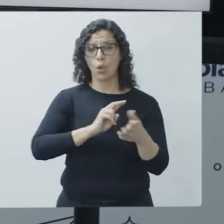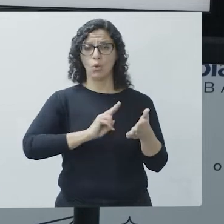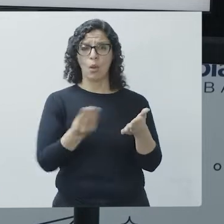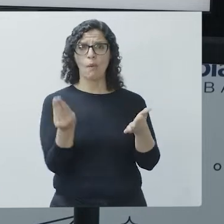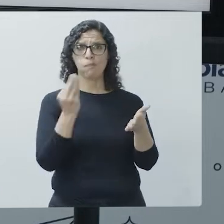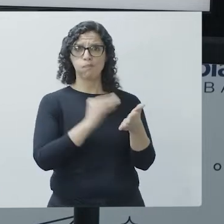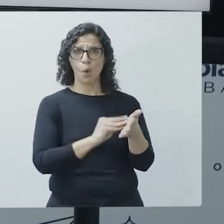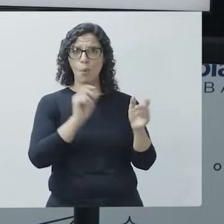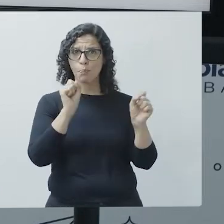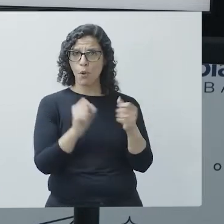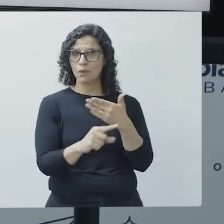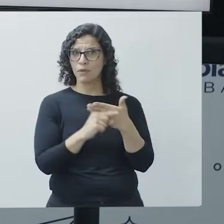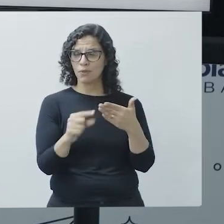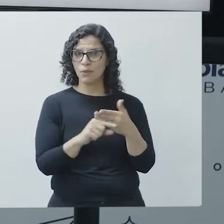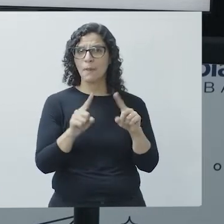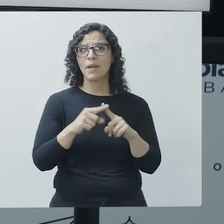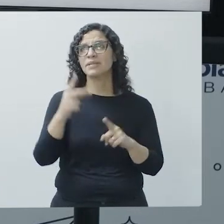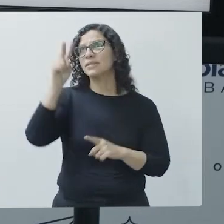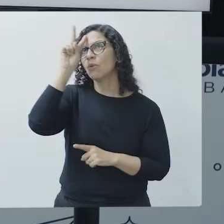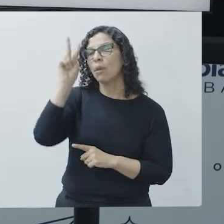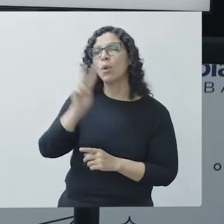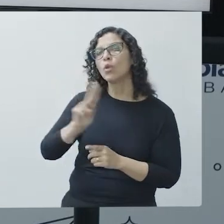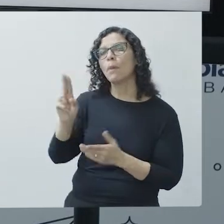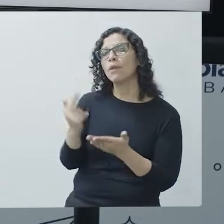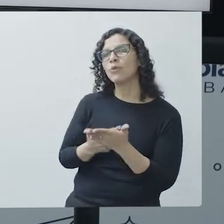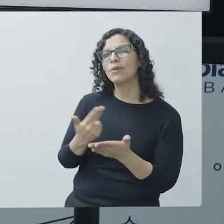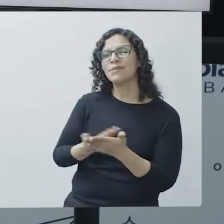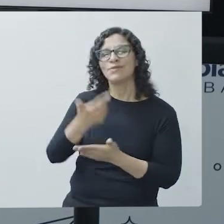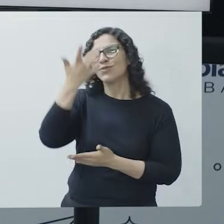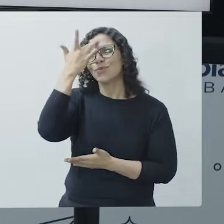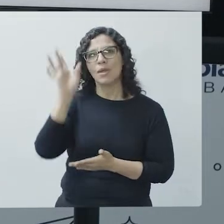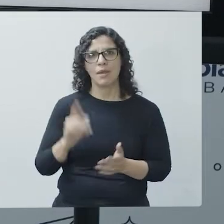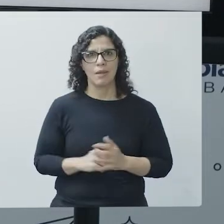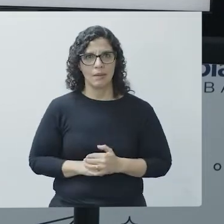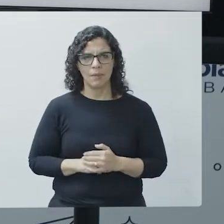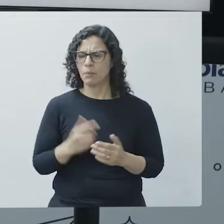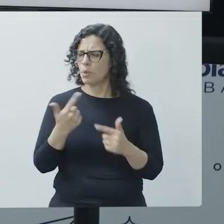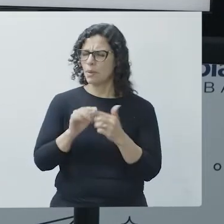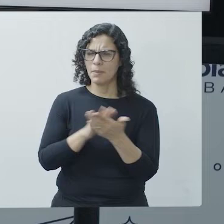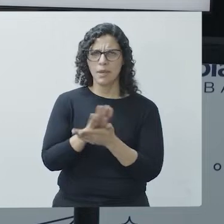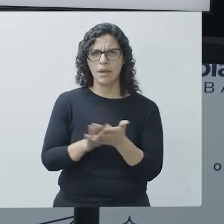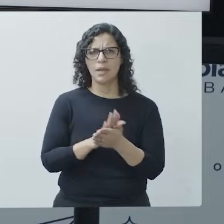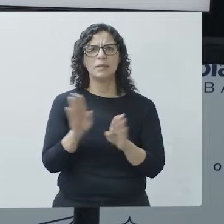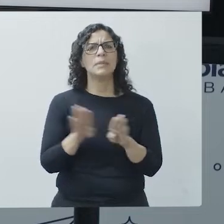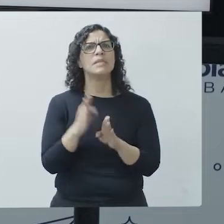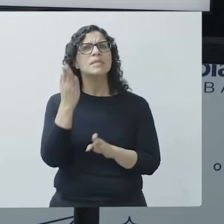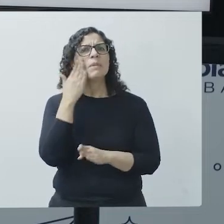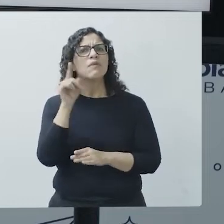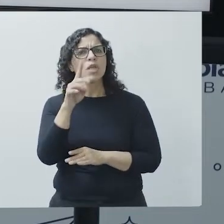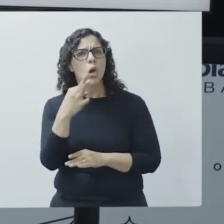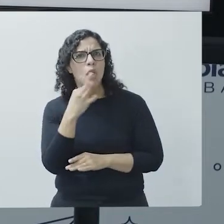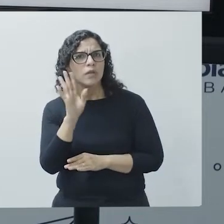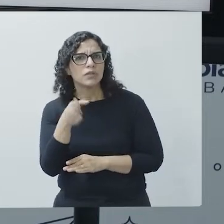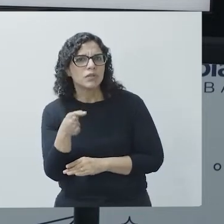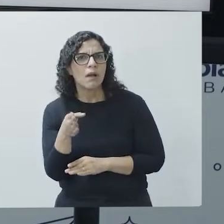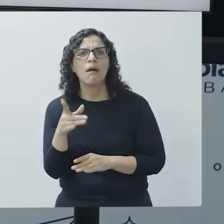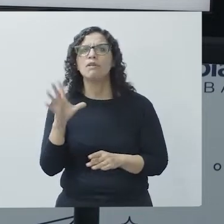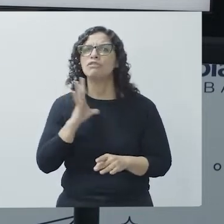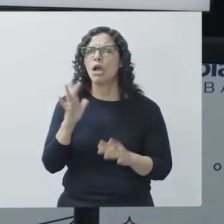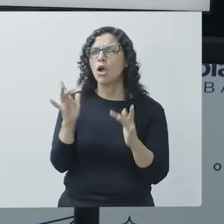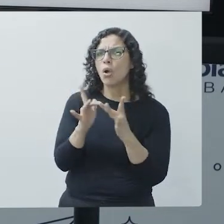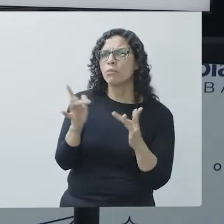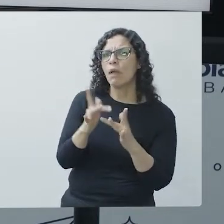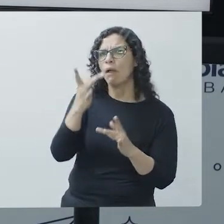nome do autor, mas não lembra uma obra que ele tem escrito. Não tem problema. Só mesmo para saber se você já teve